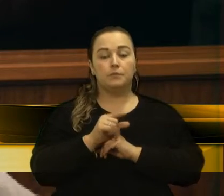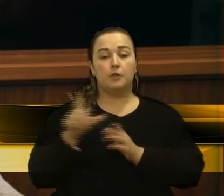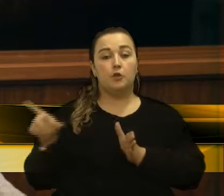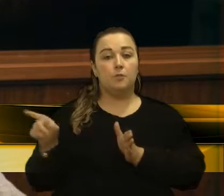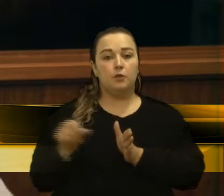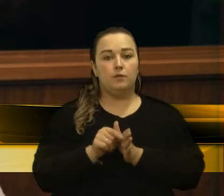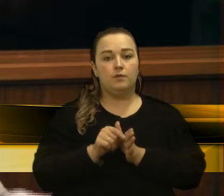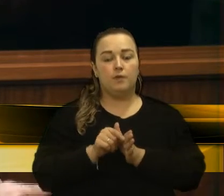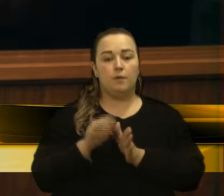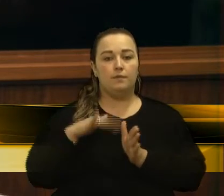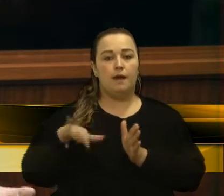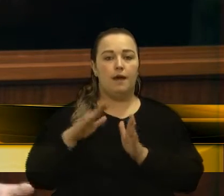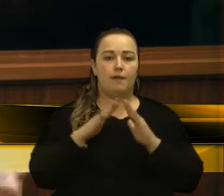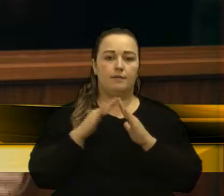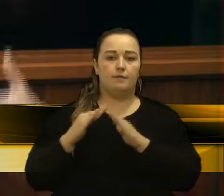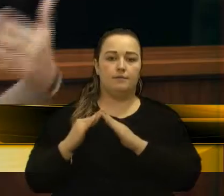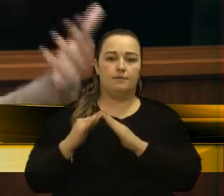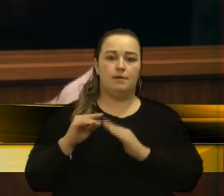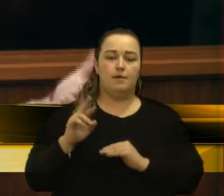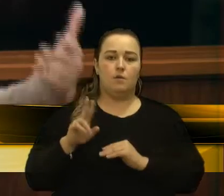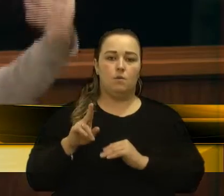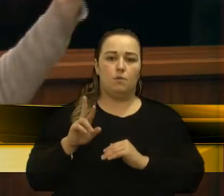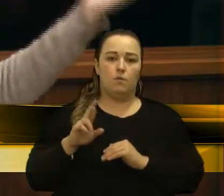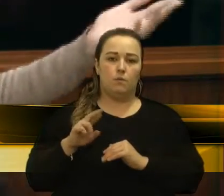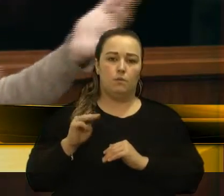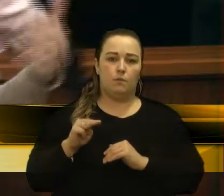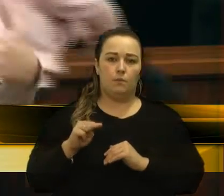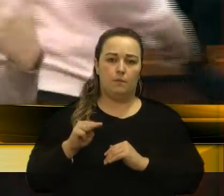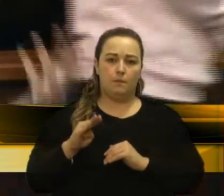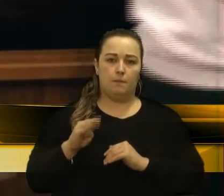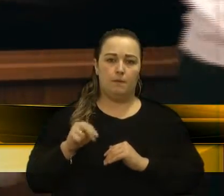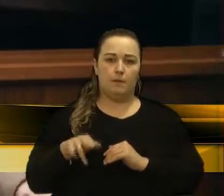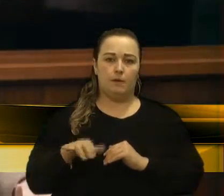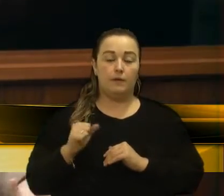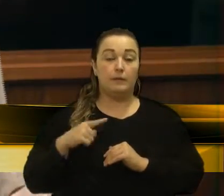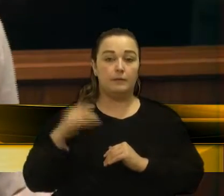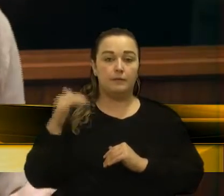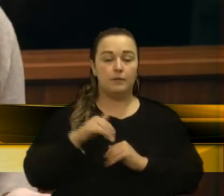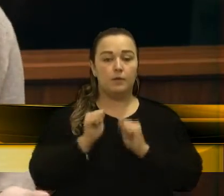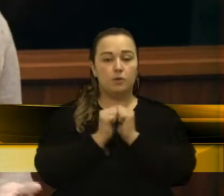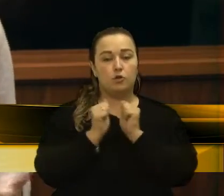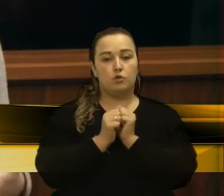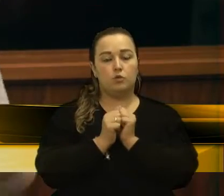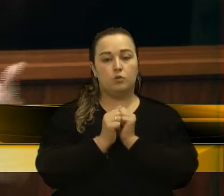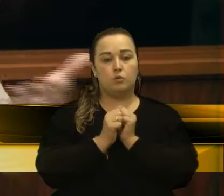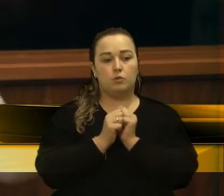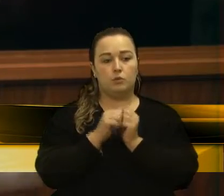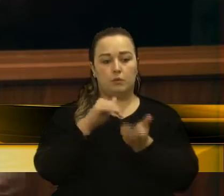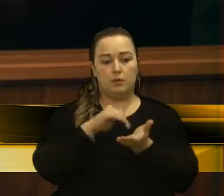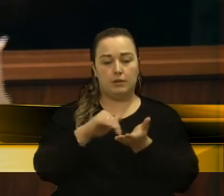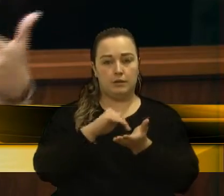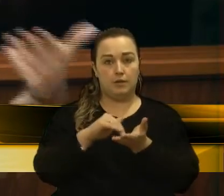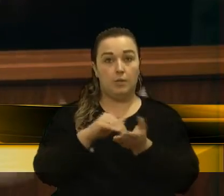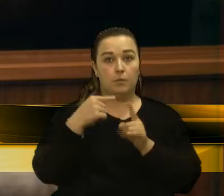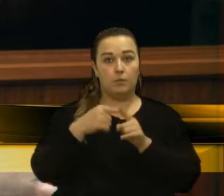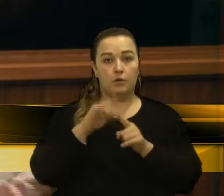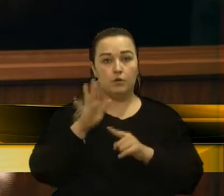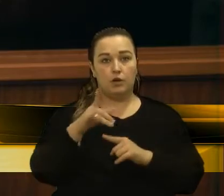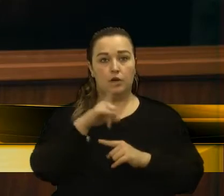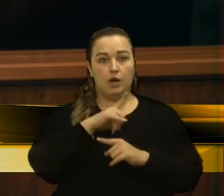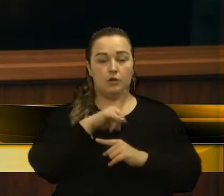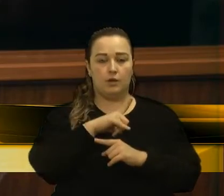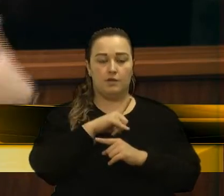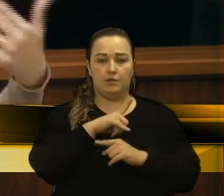alguns pontos aqui de redução, mas a maioria, inclusive, vieram por parte do Executivo Municipal, porque também tinha o diagnóstico de quem